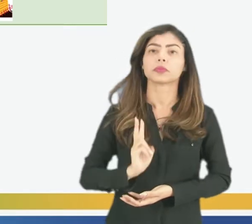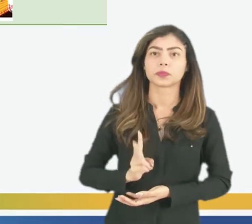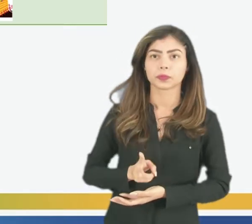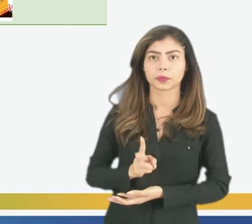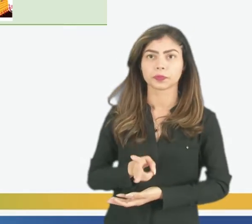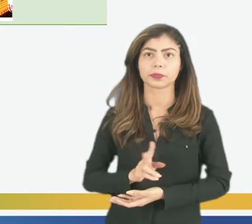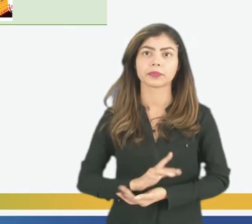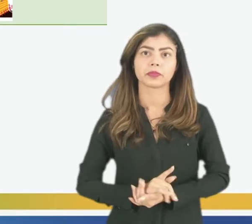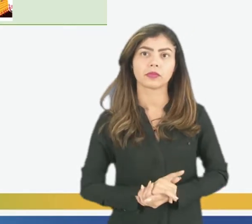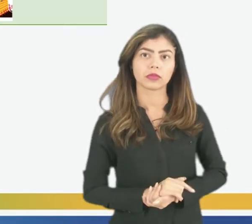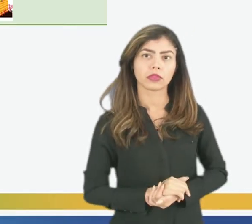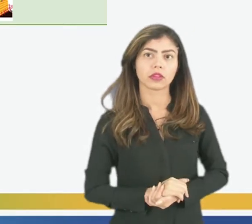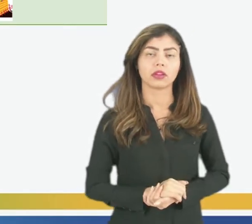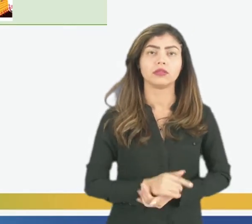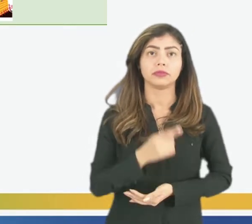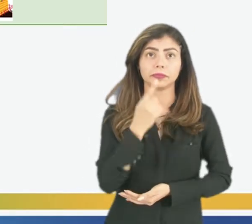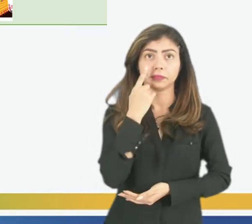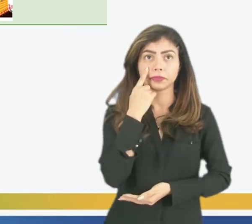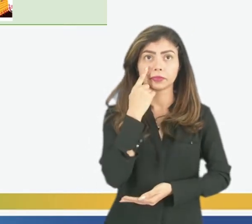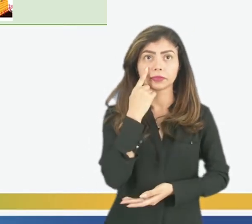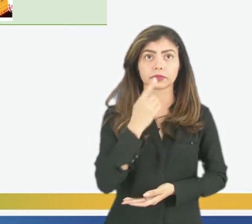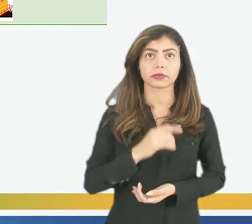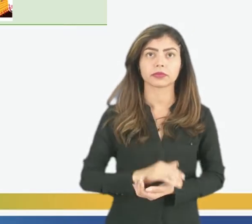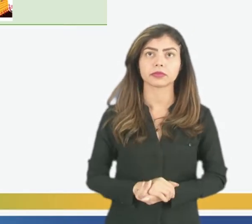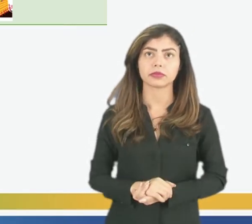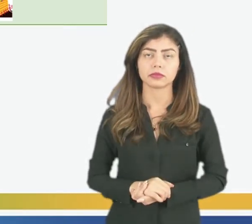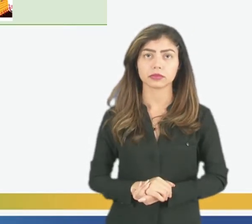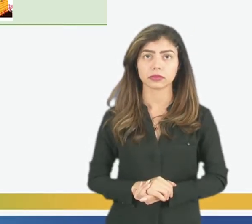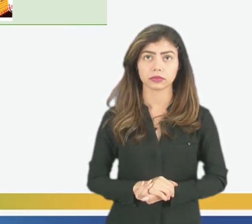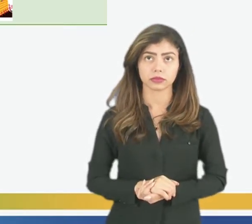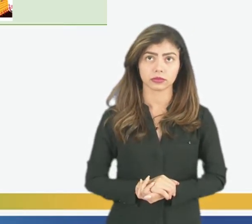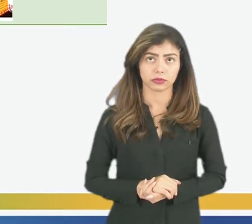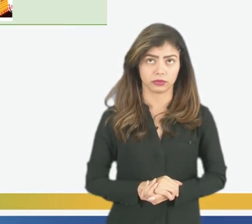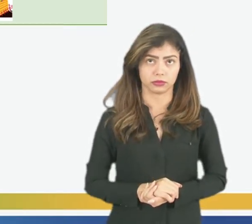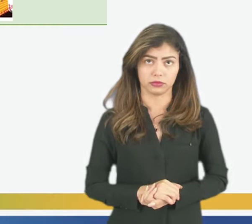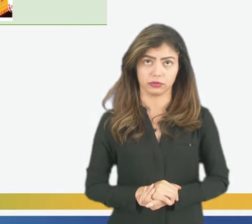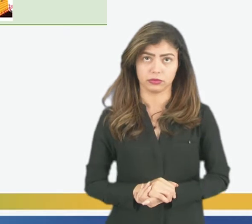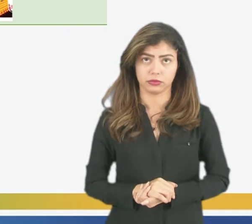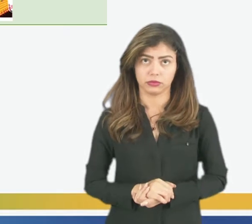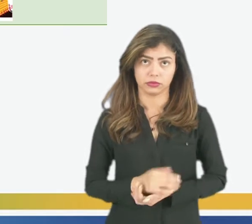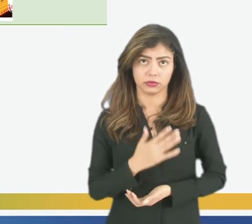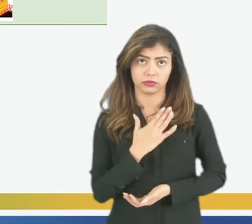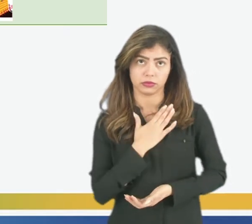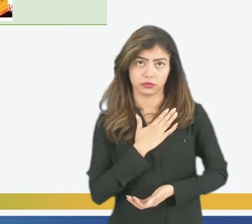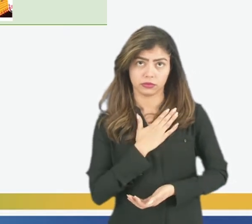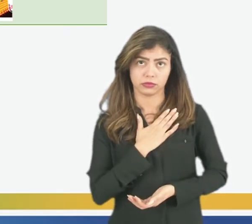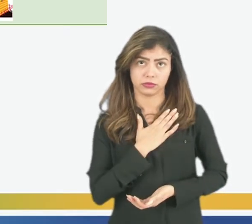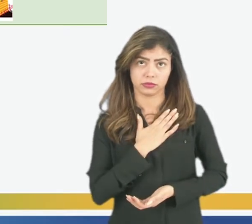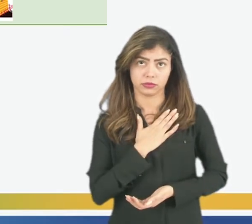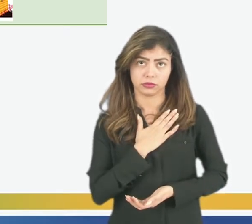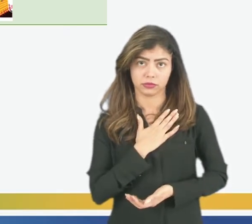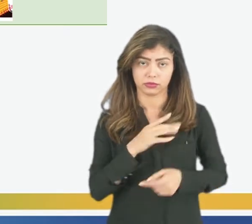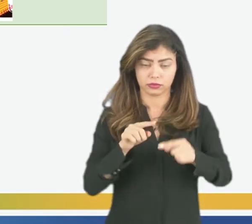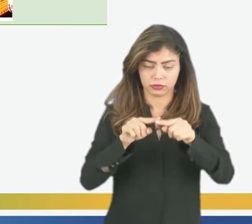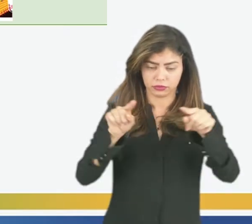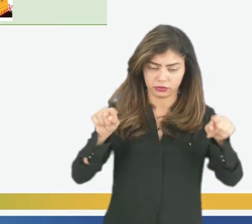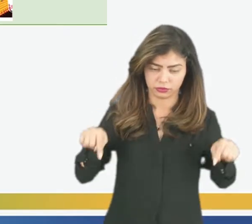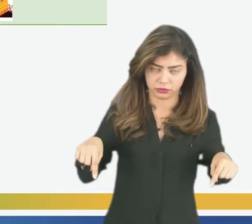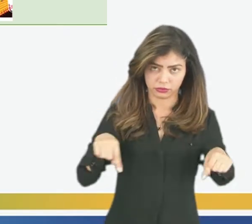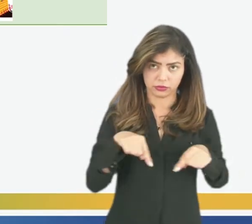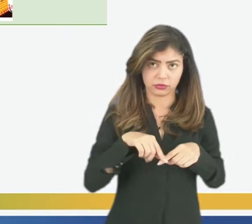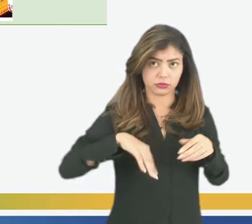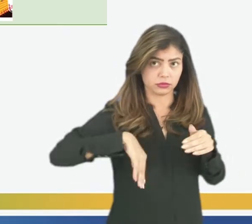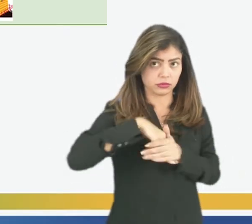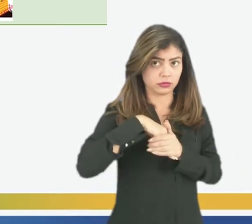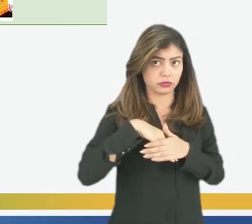mesmo. Agora vamos ver a coordenada do meu campo de